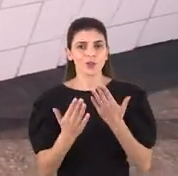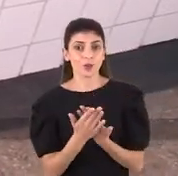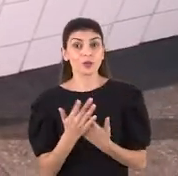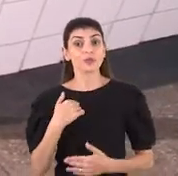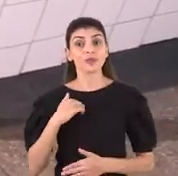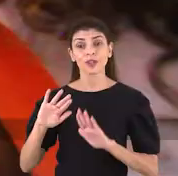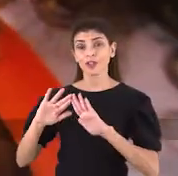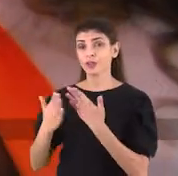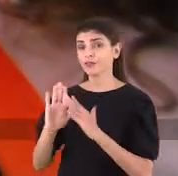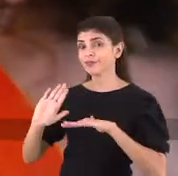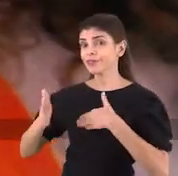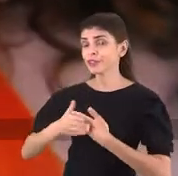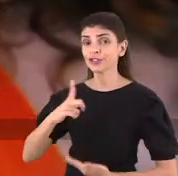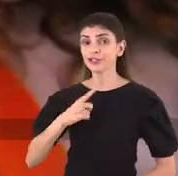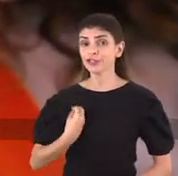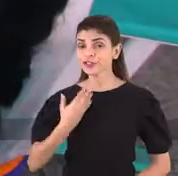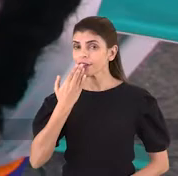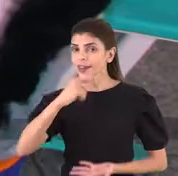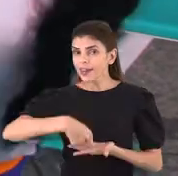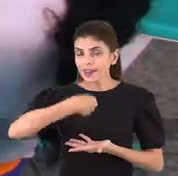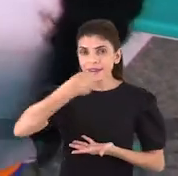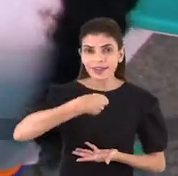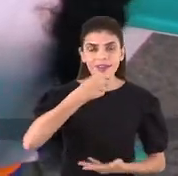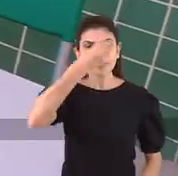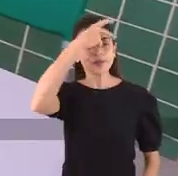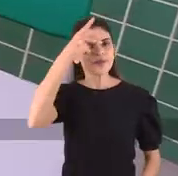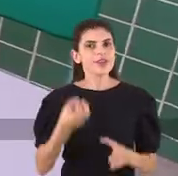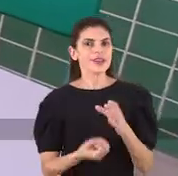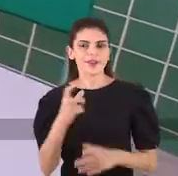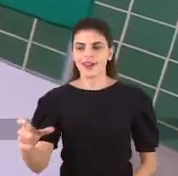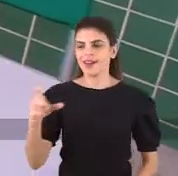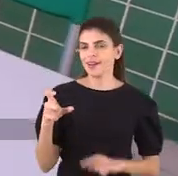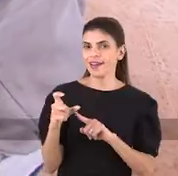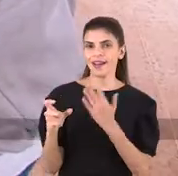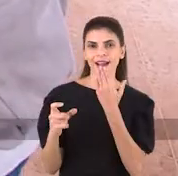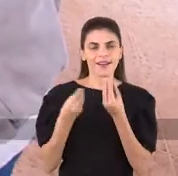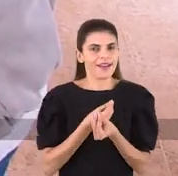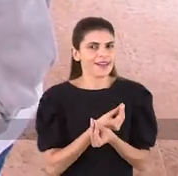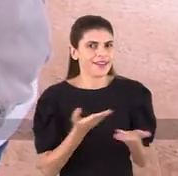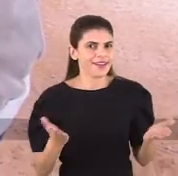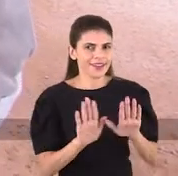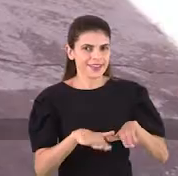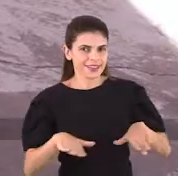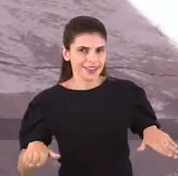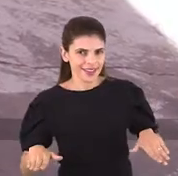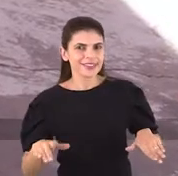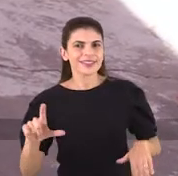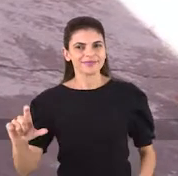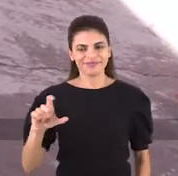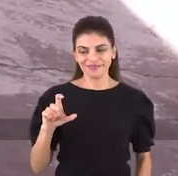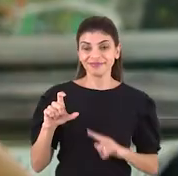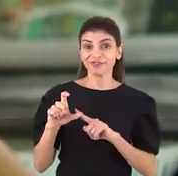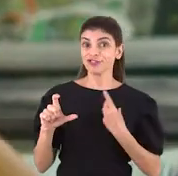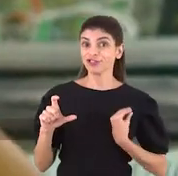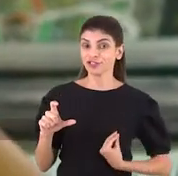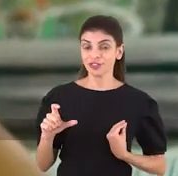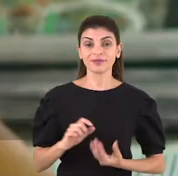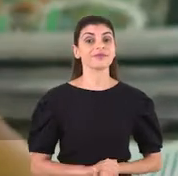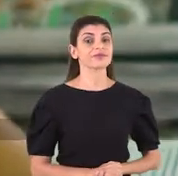faziam refeições nas escolas. A prefeitura criou o cartão alimentação, distribuído para cada criança